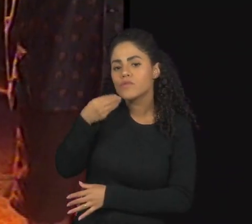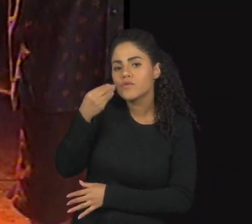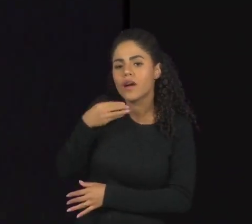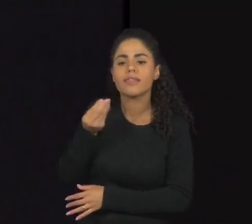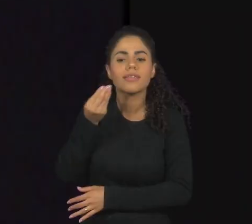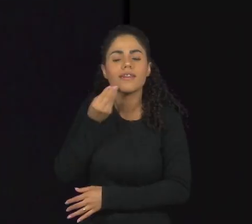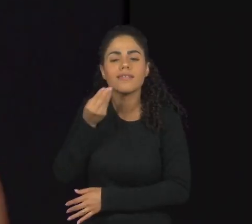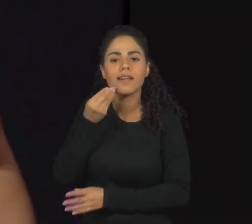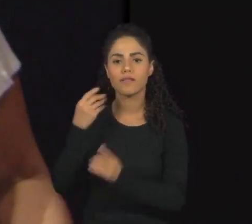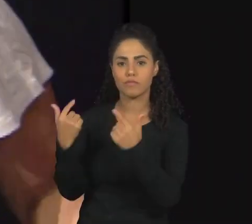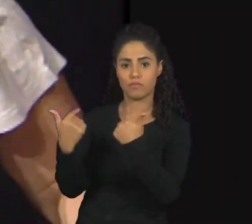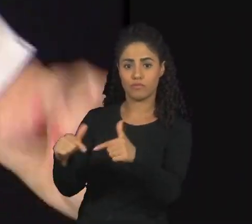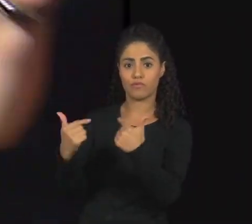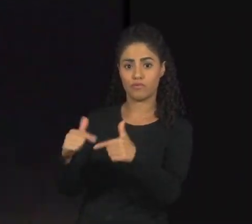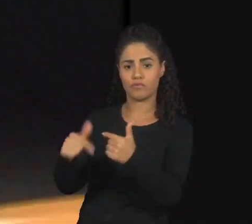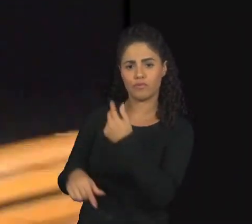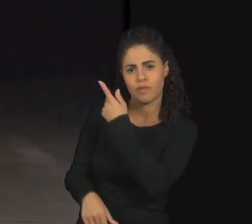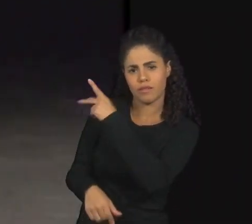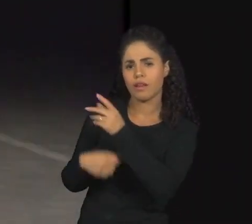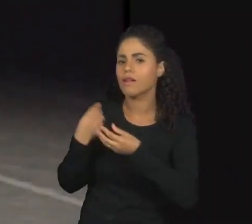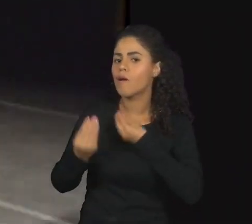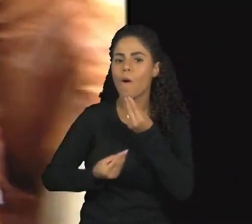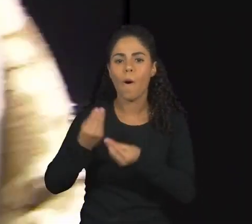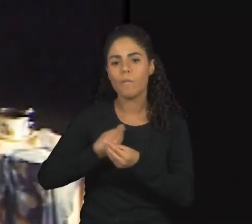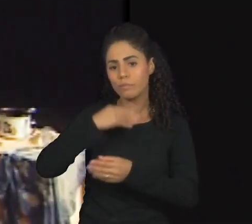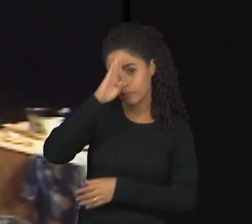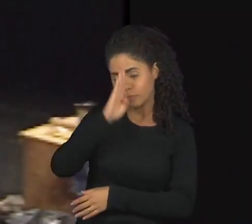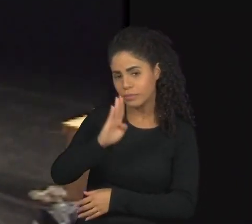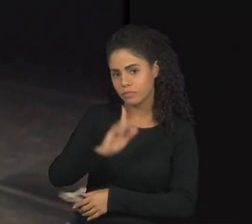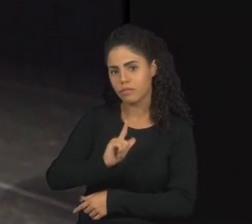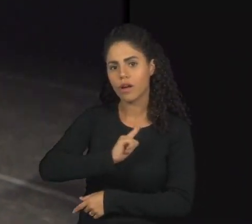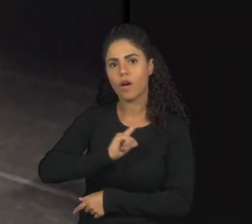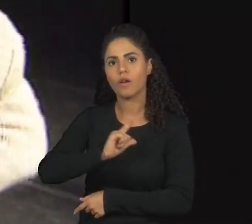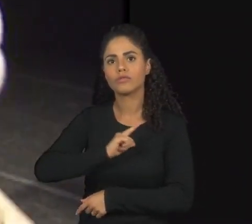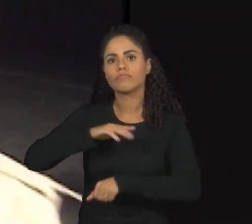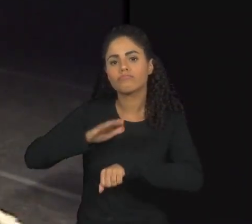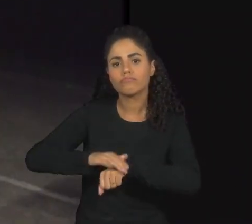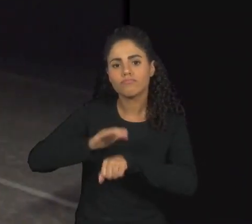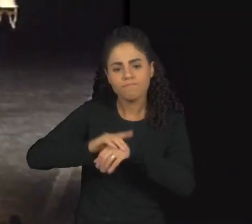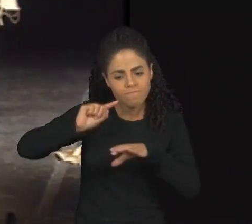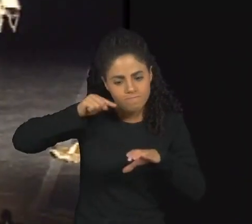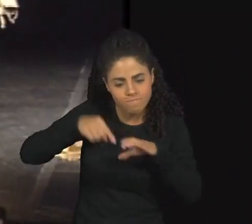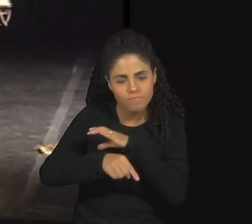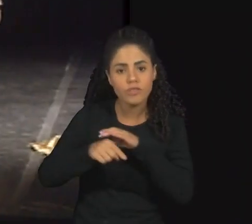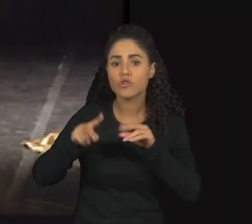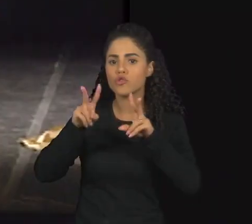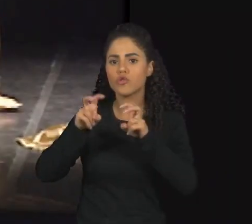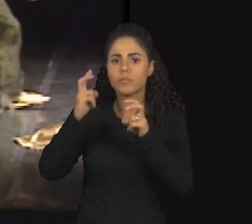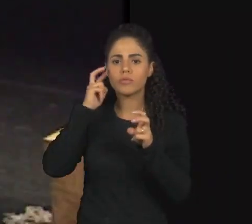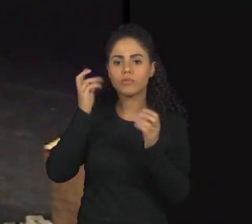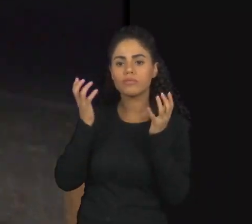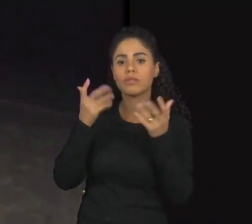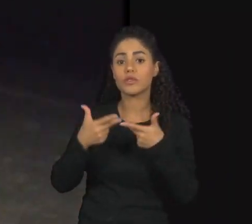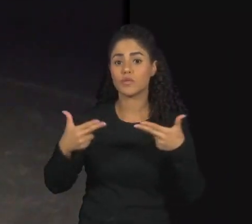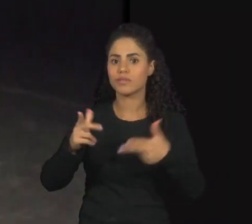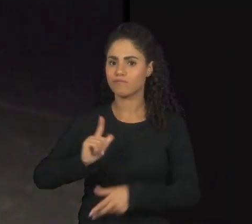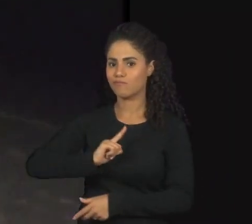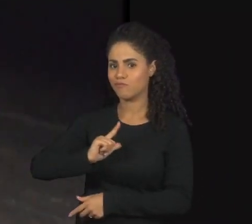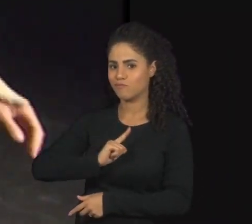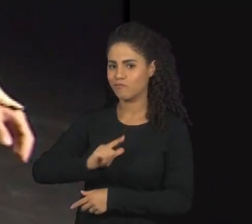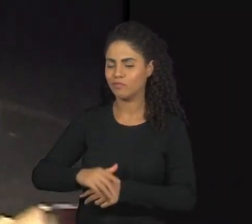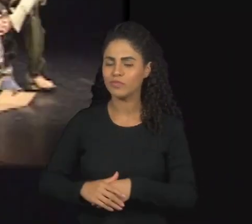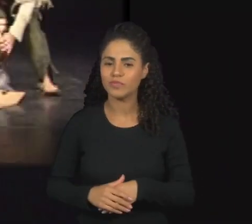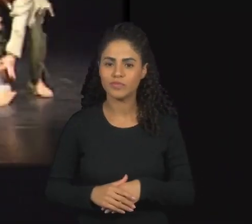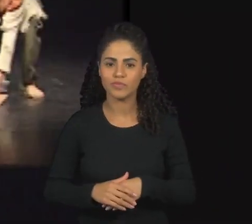experimentalismo, o trabalho de Fauzi se caracterizava principalmente pela profundidade psicológica.